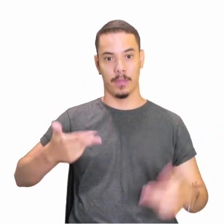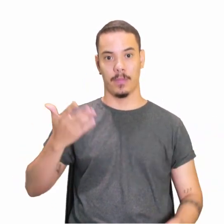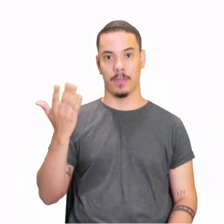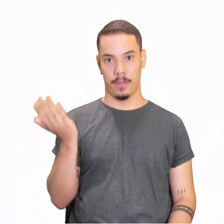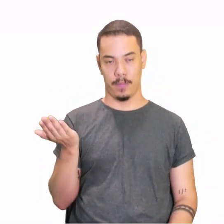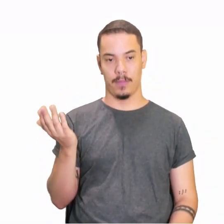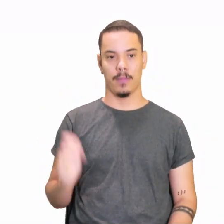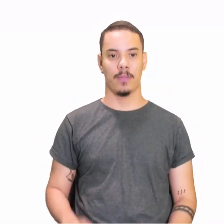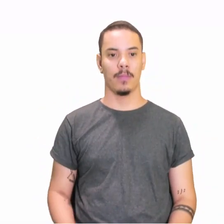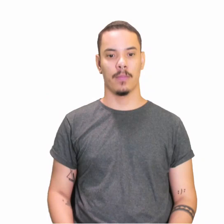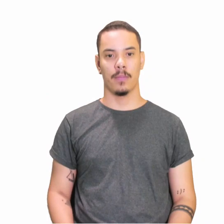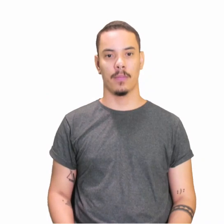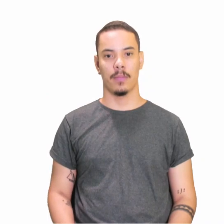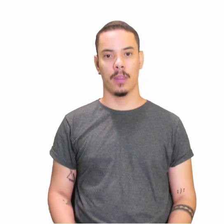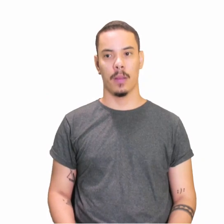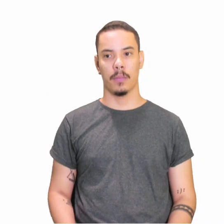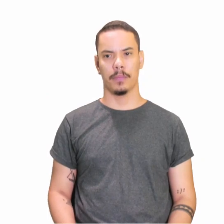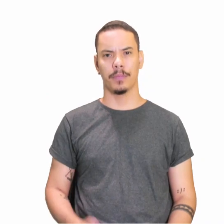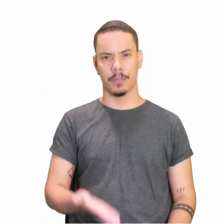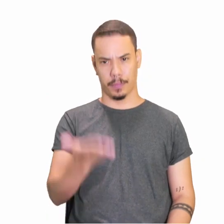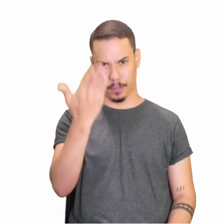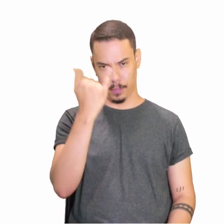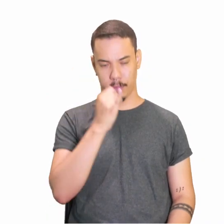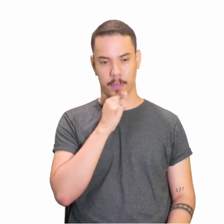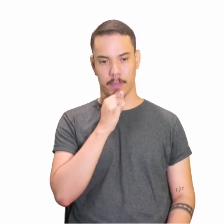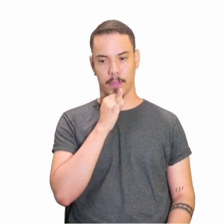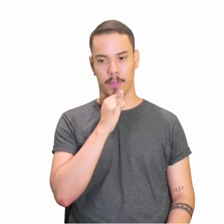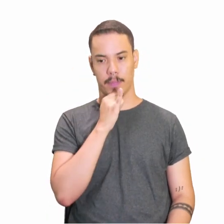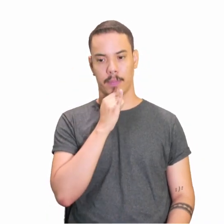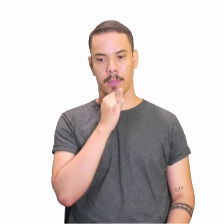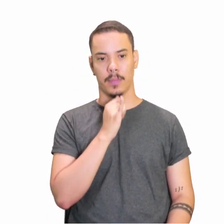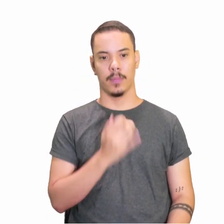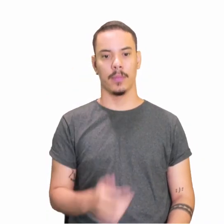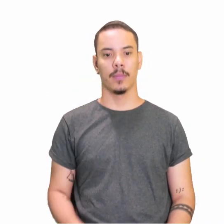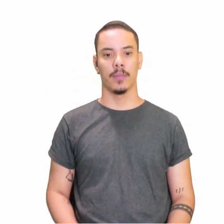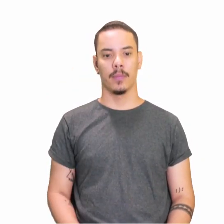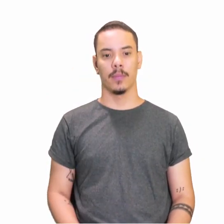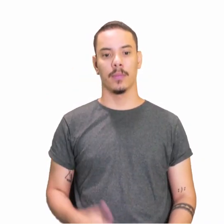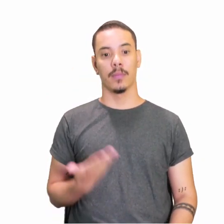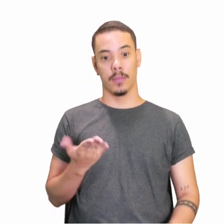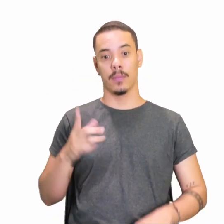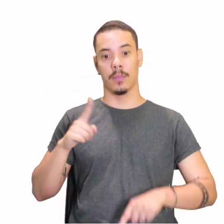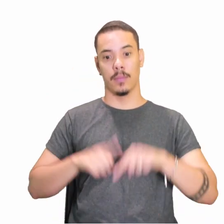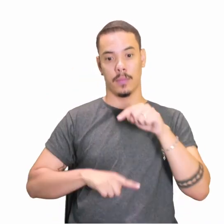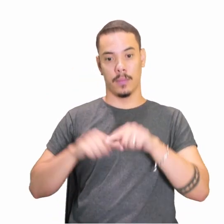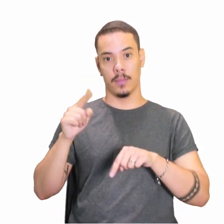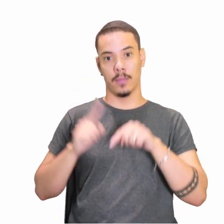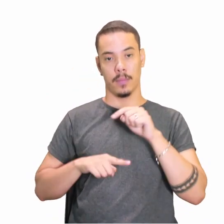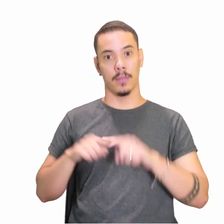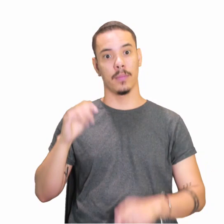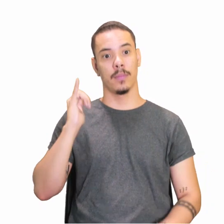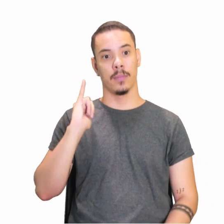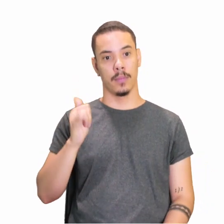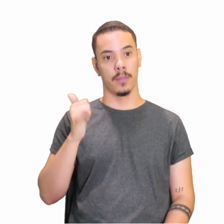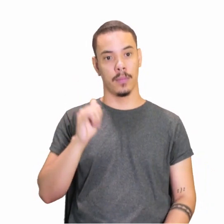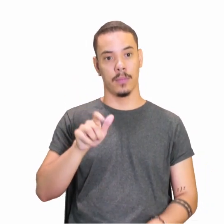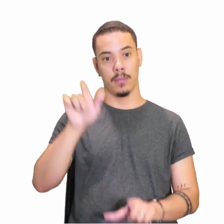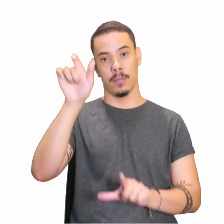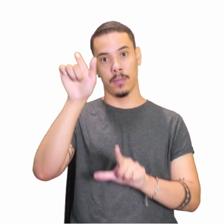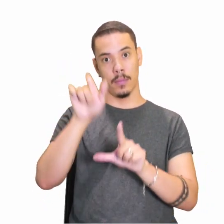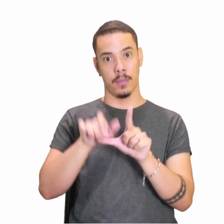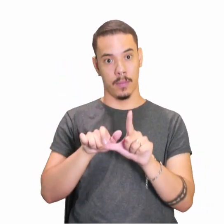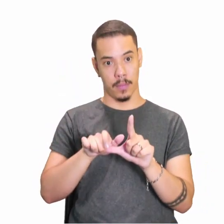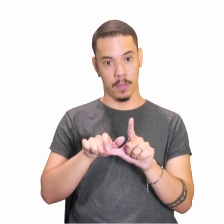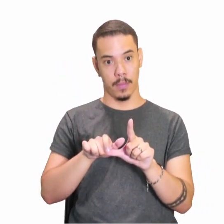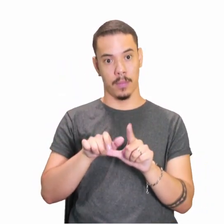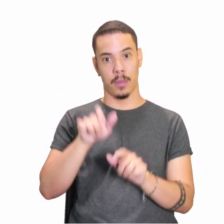Beleza! Ok, vamos aos exemplos? Então, como elemento da narrativa, personagens